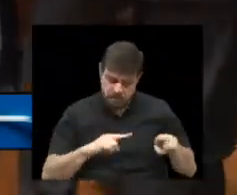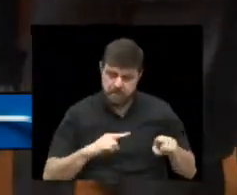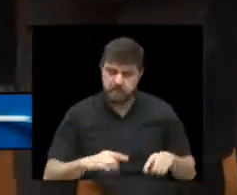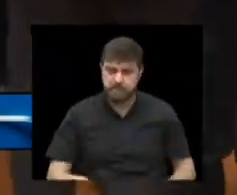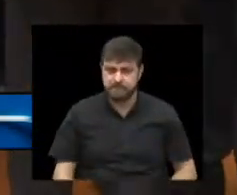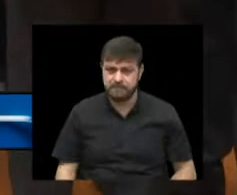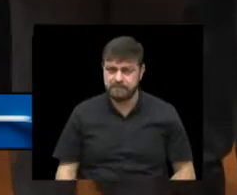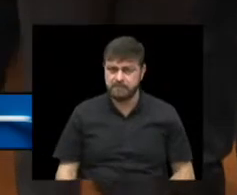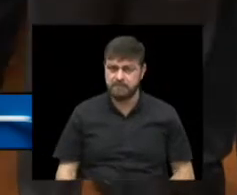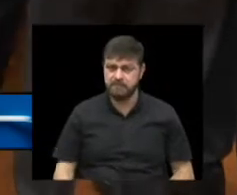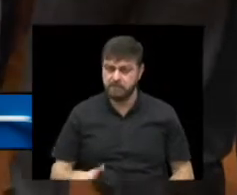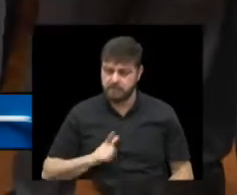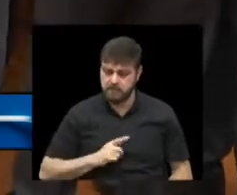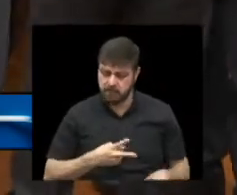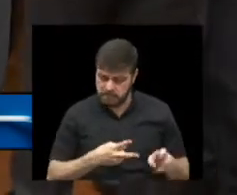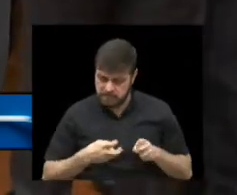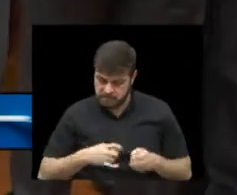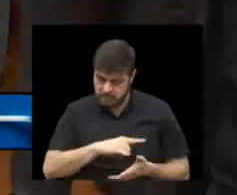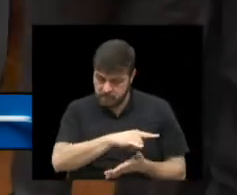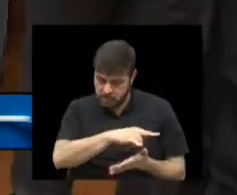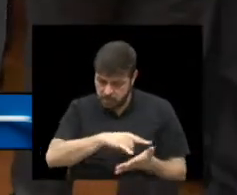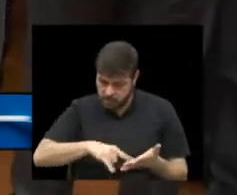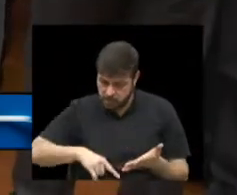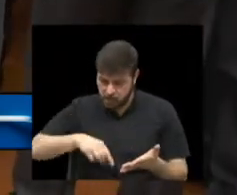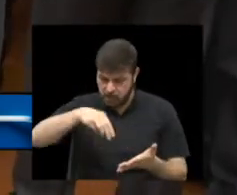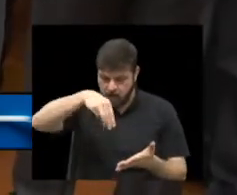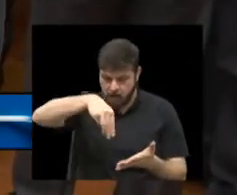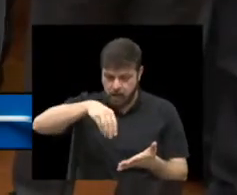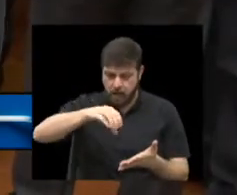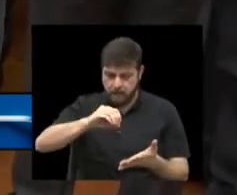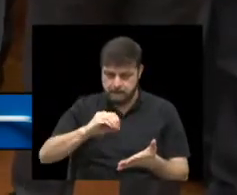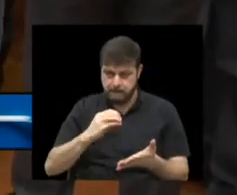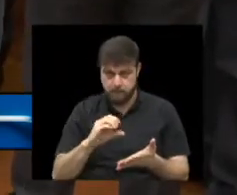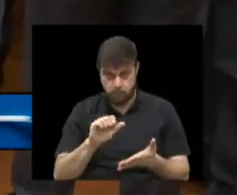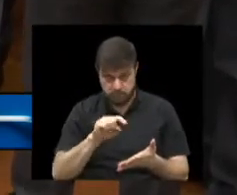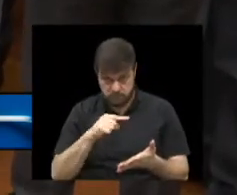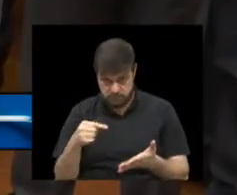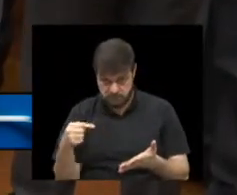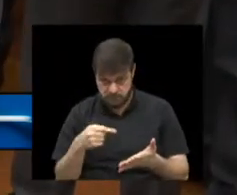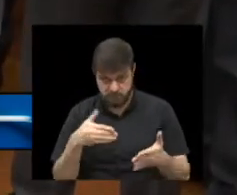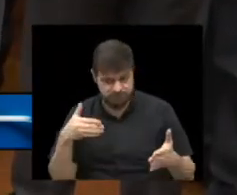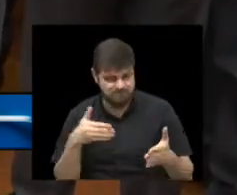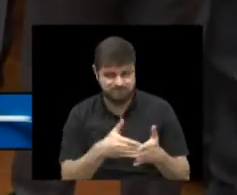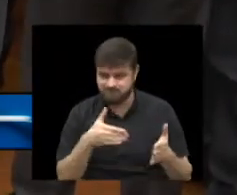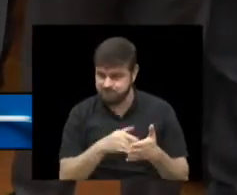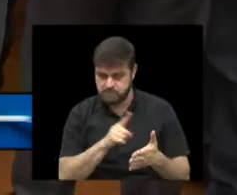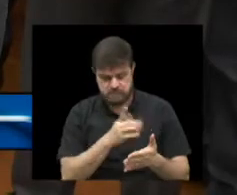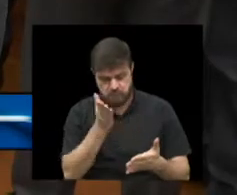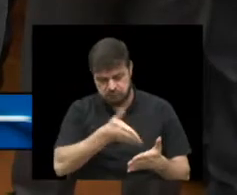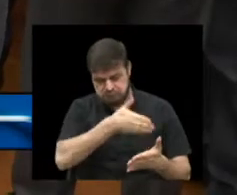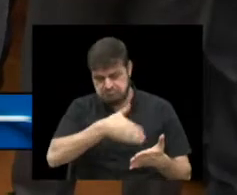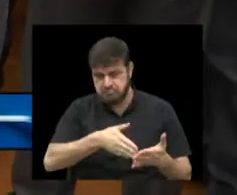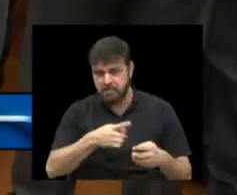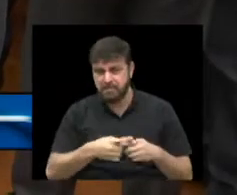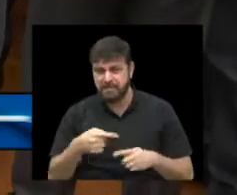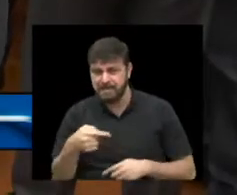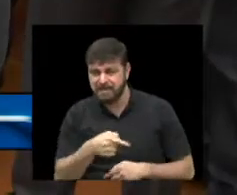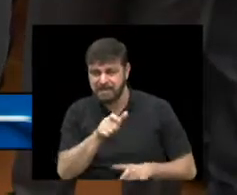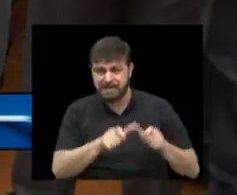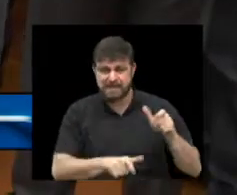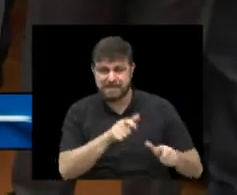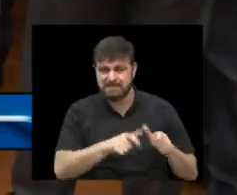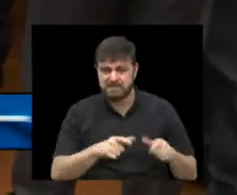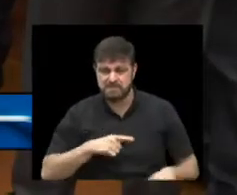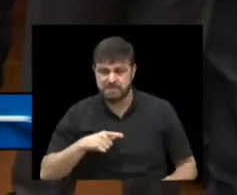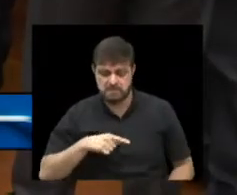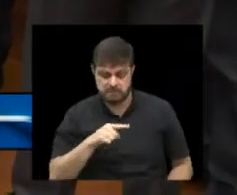dia eu vi também moções sendo barradas na legalidade, sendo que os membros da comissão discordavam